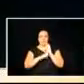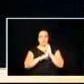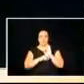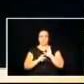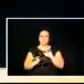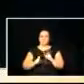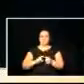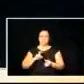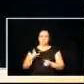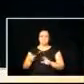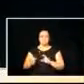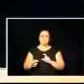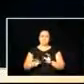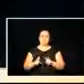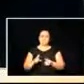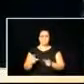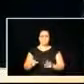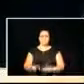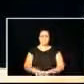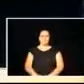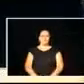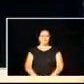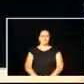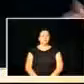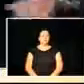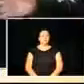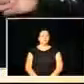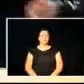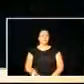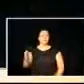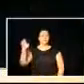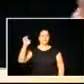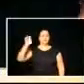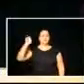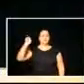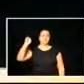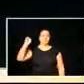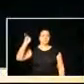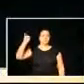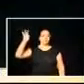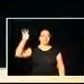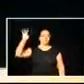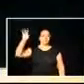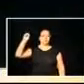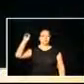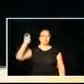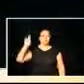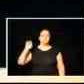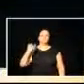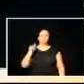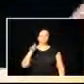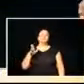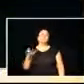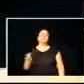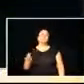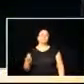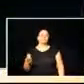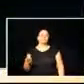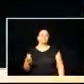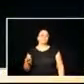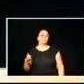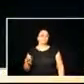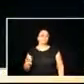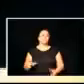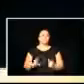sendo. Esse reitor aí, como até o vereador Luizinho, agora há pouco não tinha dinheiro, agora tem. Então eu acredito que uma